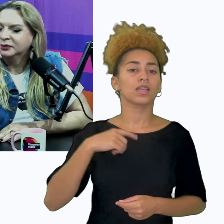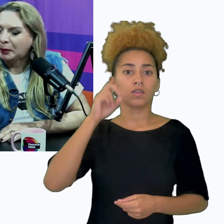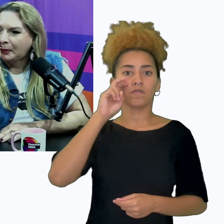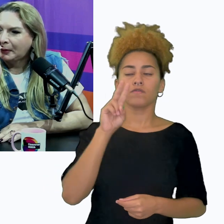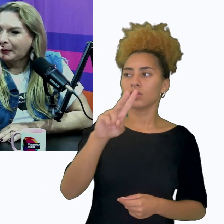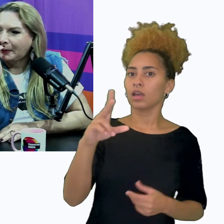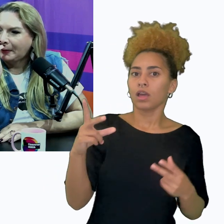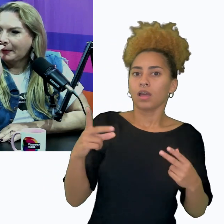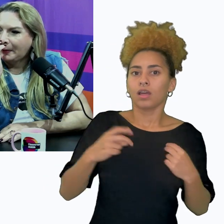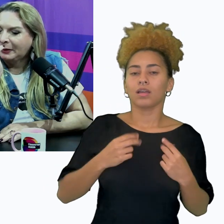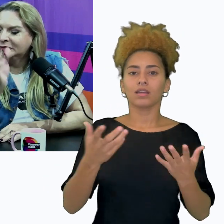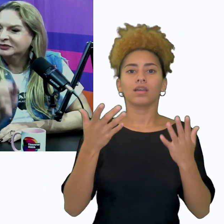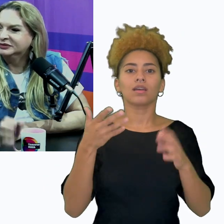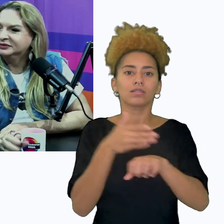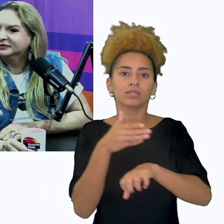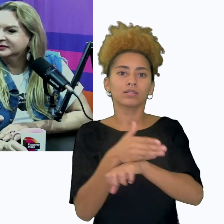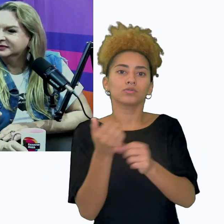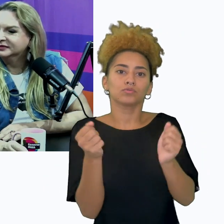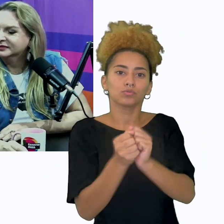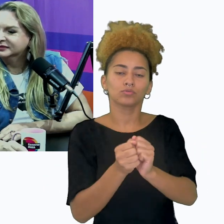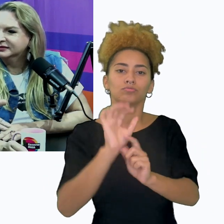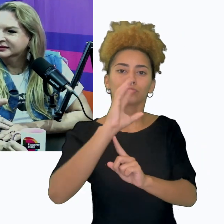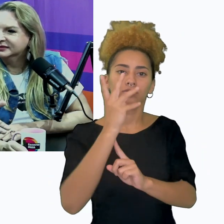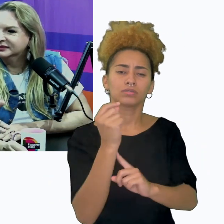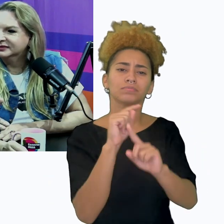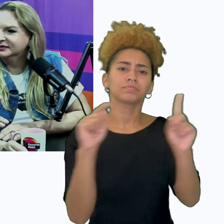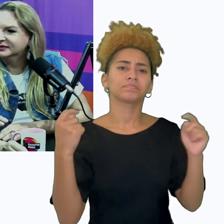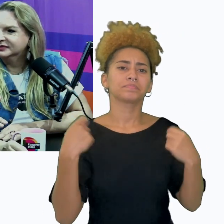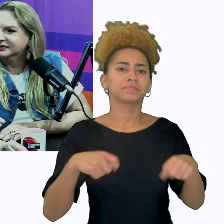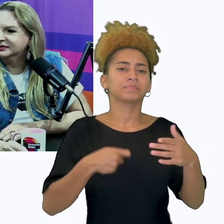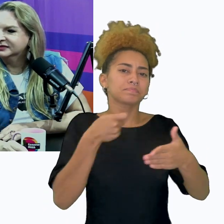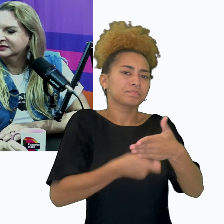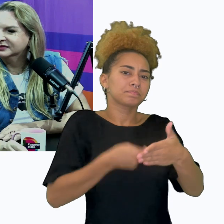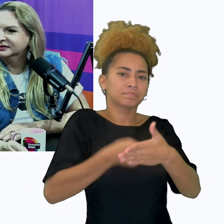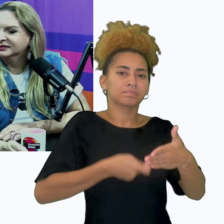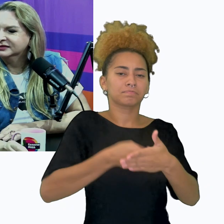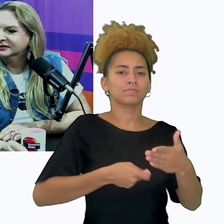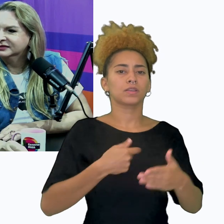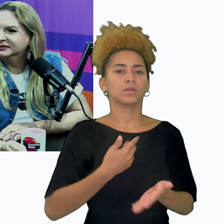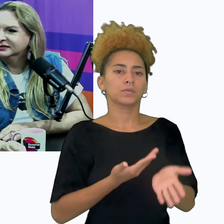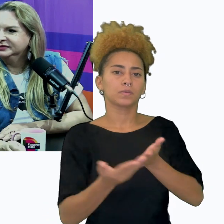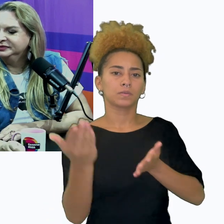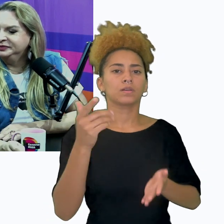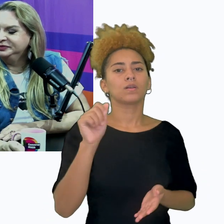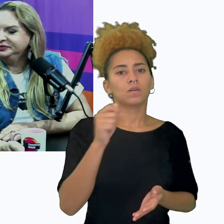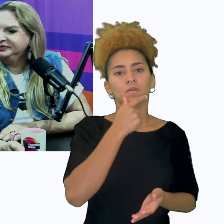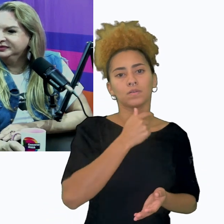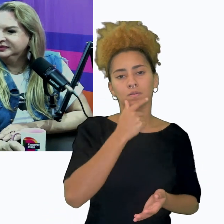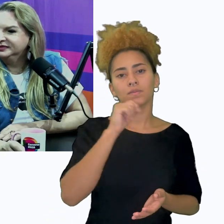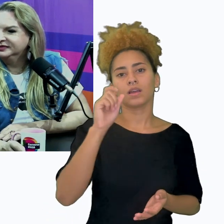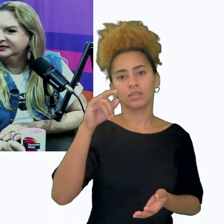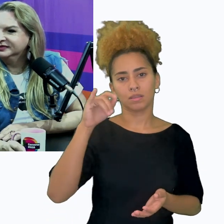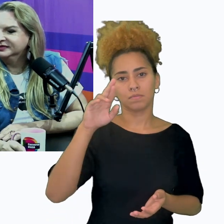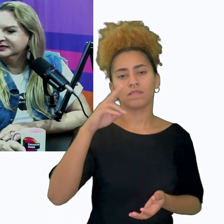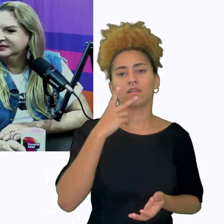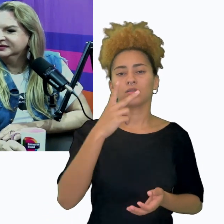naquela época, e quando eu vi aquilo ali, eu fiquei empolgada demais para poder ser artista. Só que eu tinha que enfrentar um monte de coisa, eu estava começando ali, e o Demi sempre